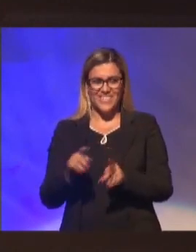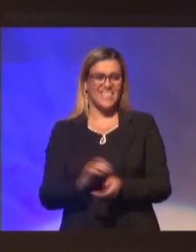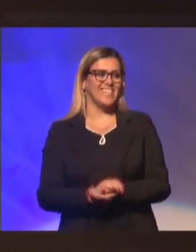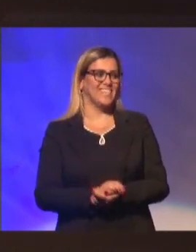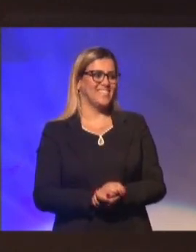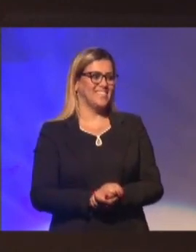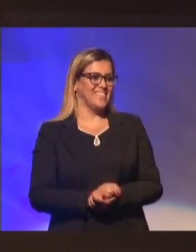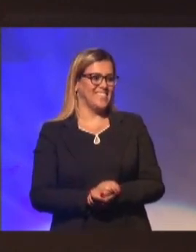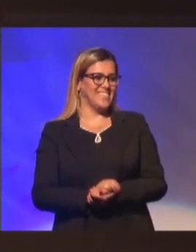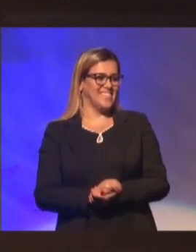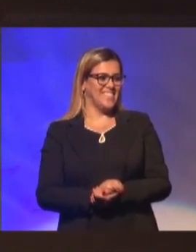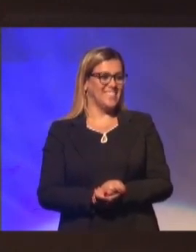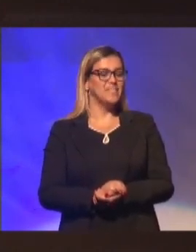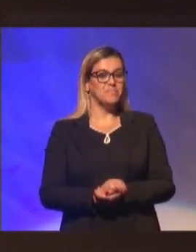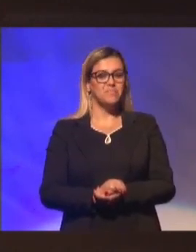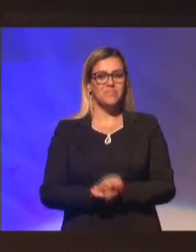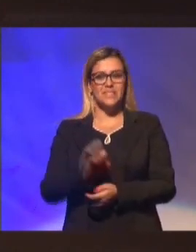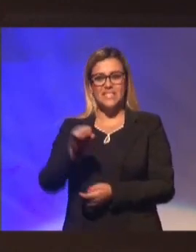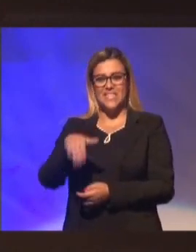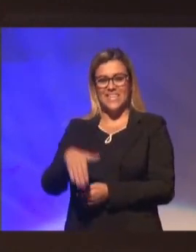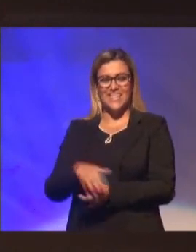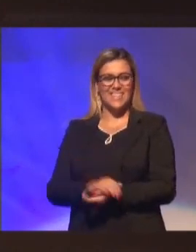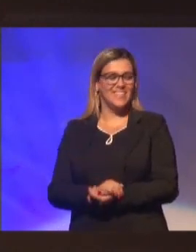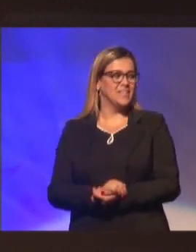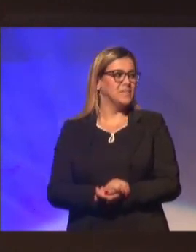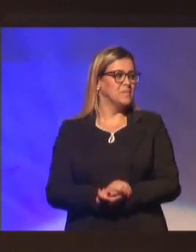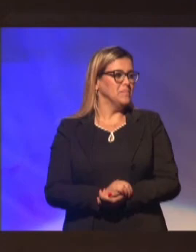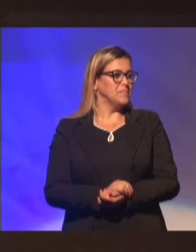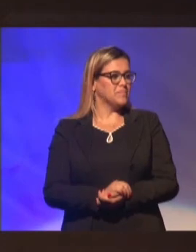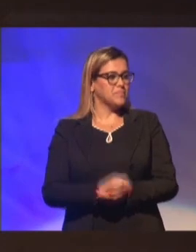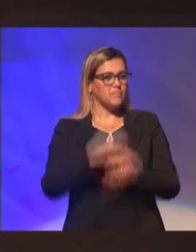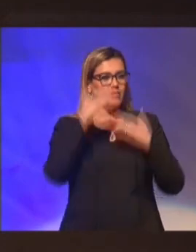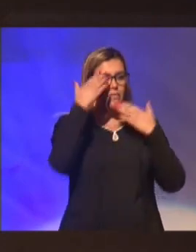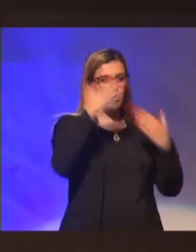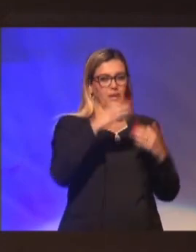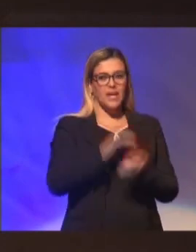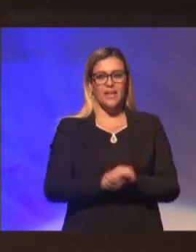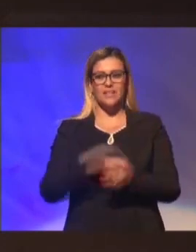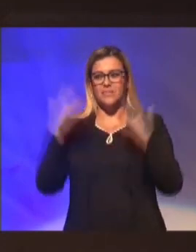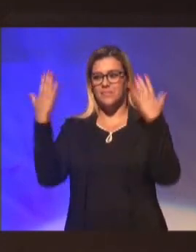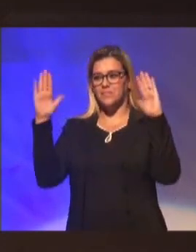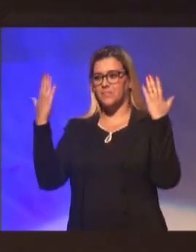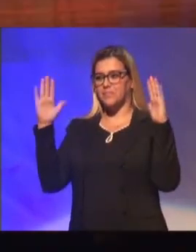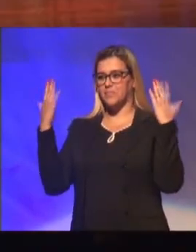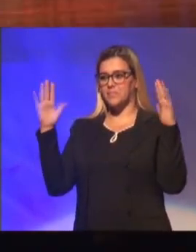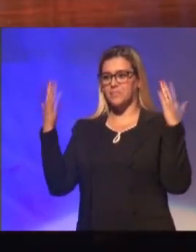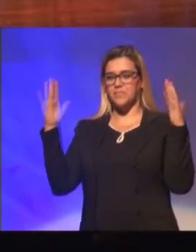Sim, ó. Muito obrigado, uma salva de palmas para ele.